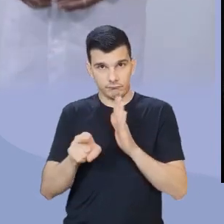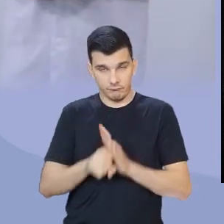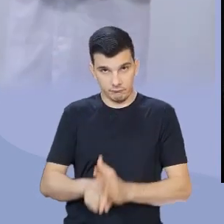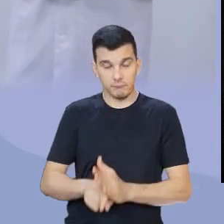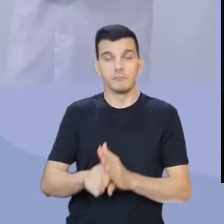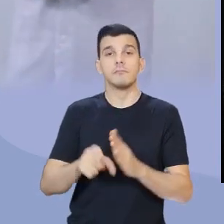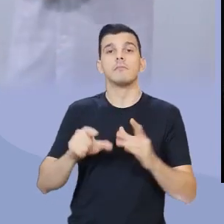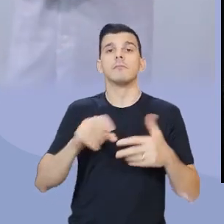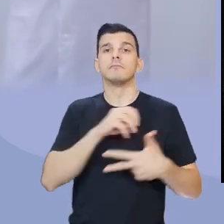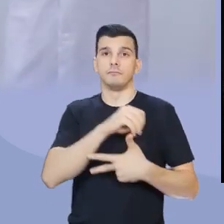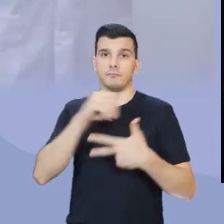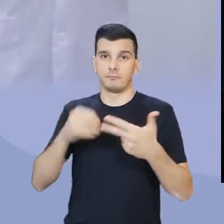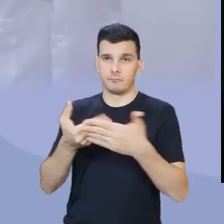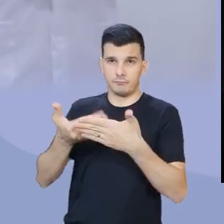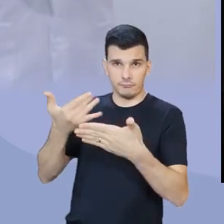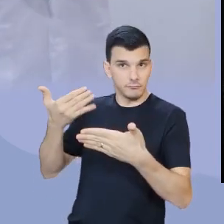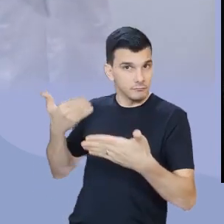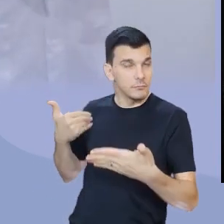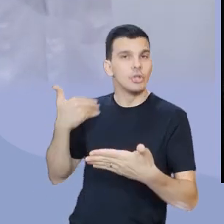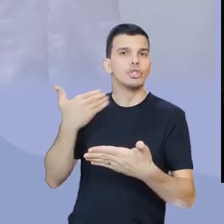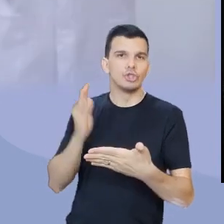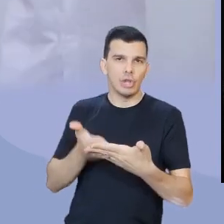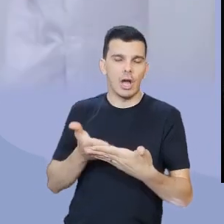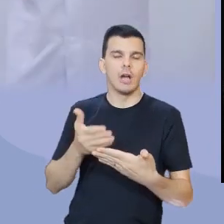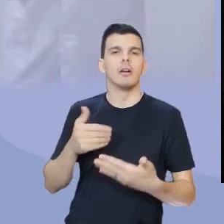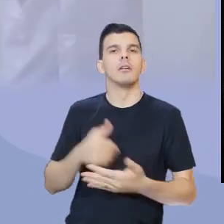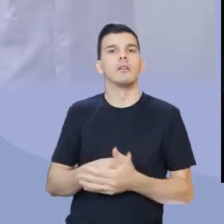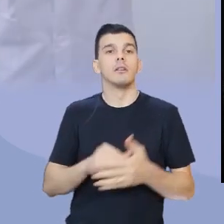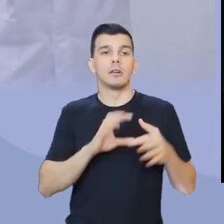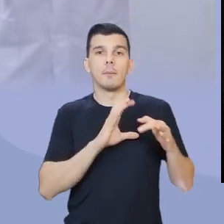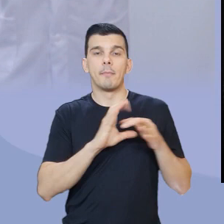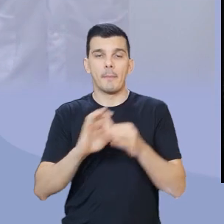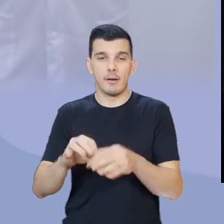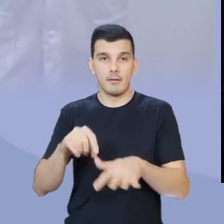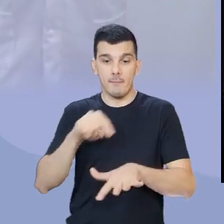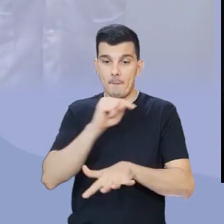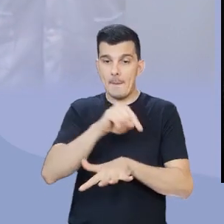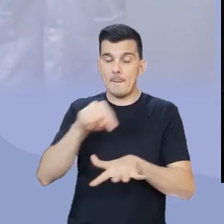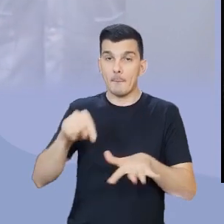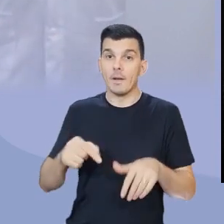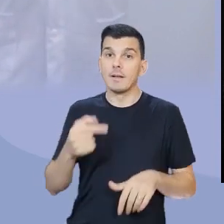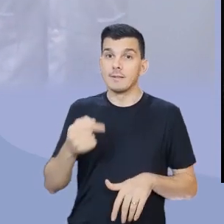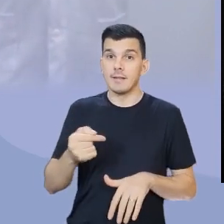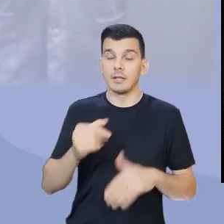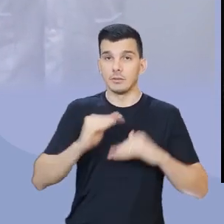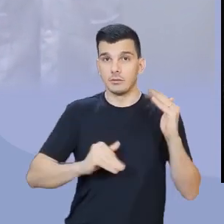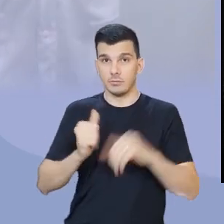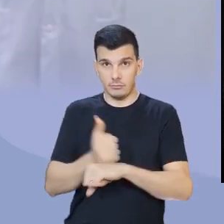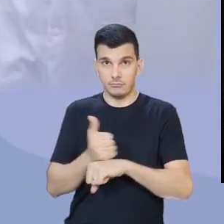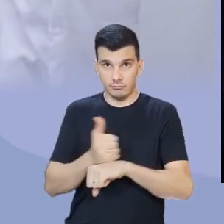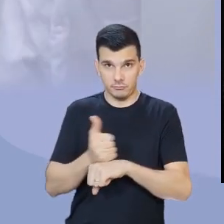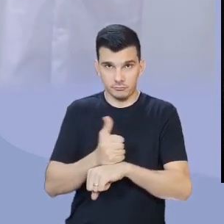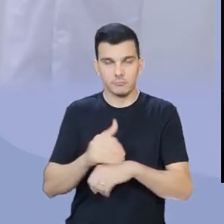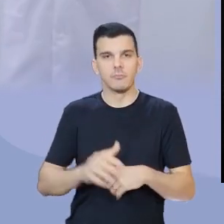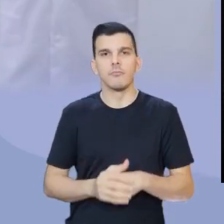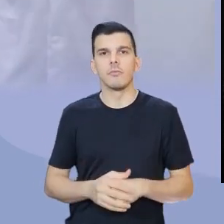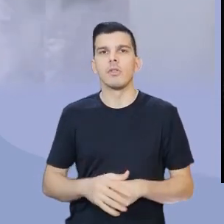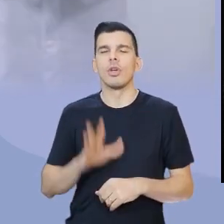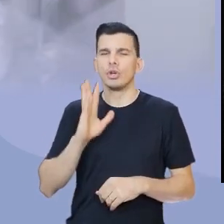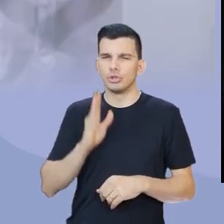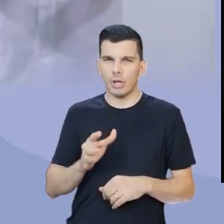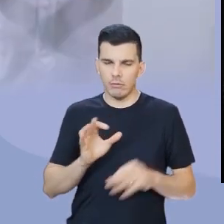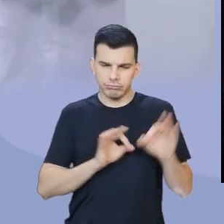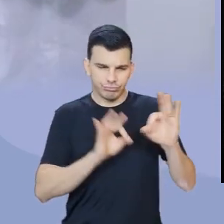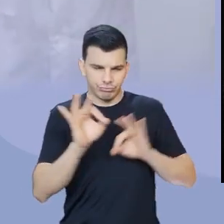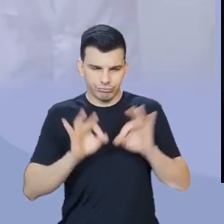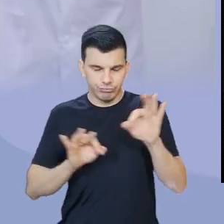resolver questões do Enem, sempre resolvendo questões do Enem, dentro das 7 competências matemáticas do Enem. Então a gente hackeou